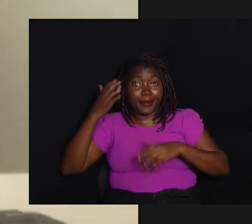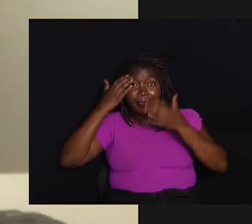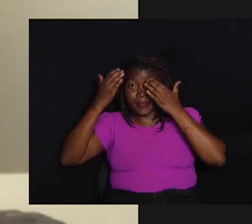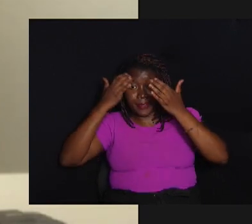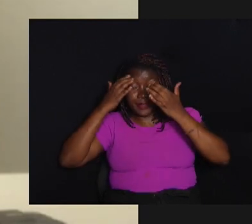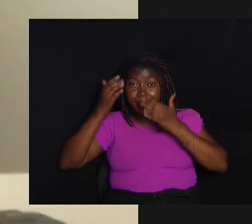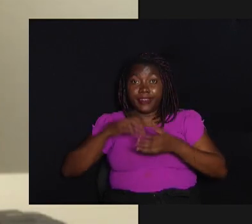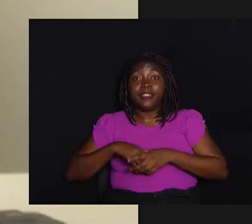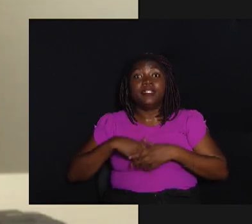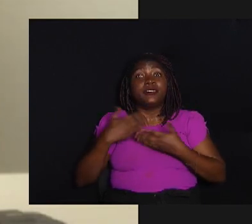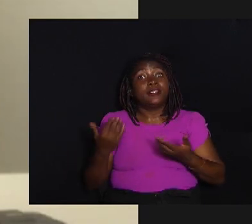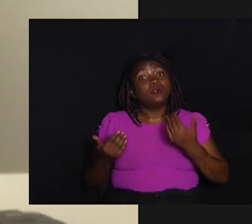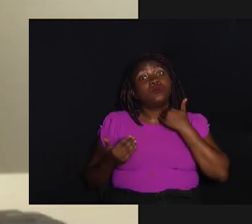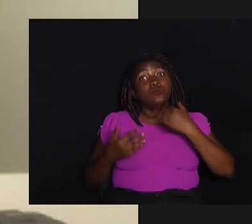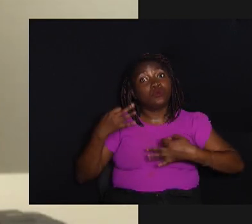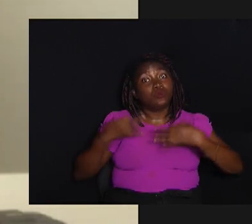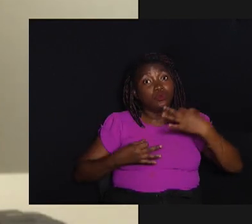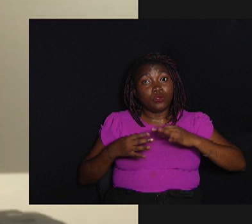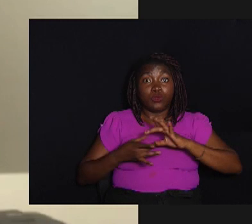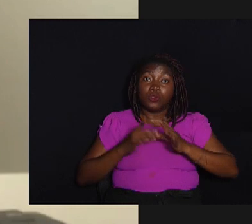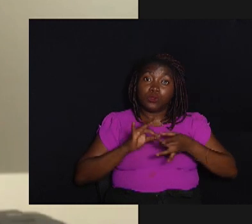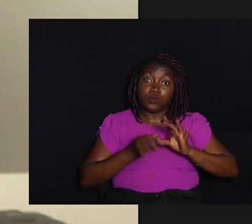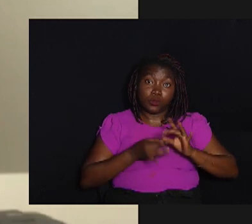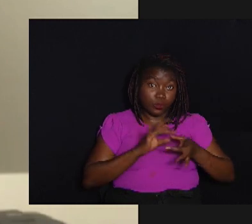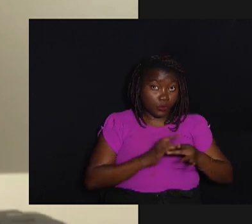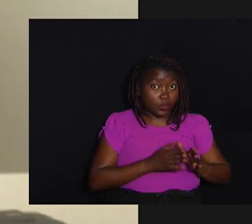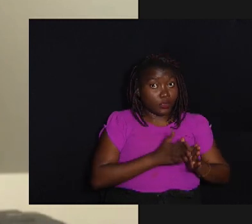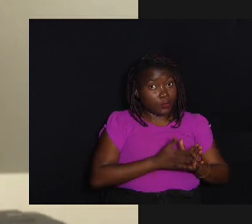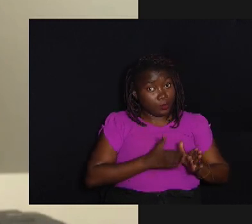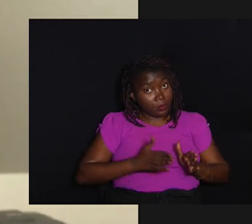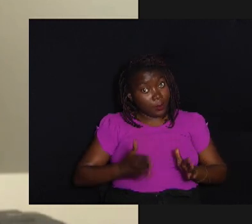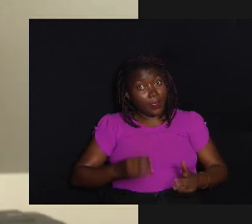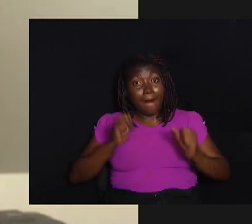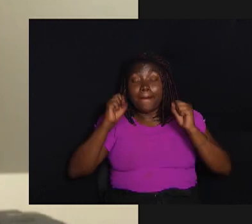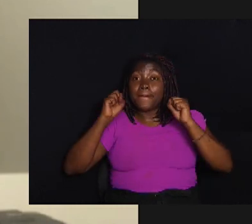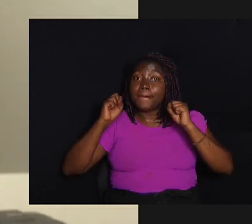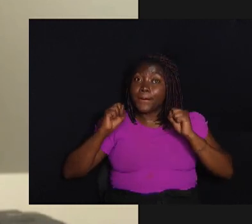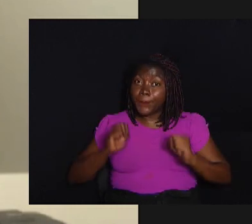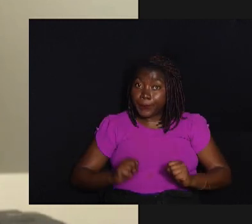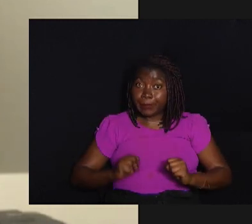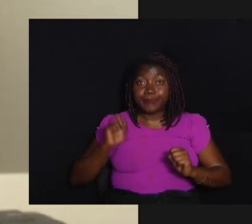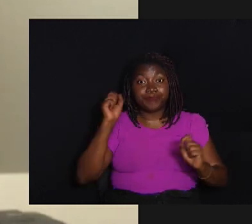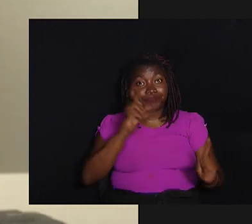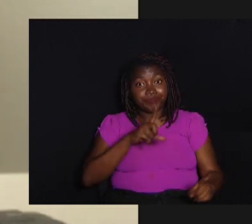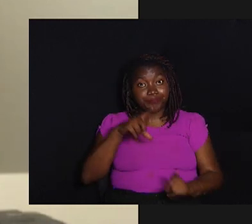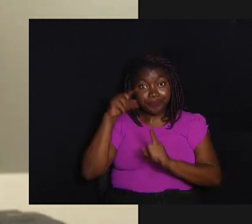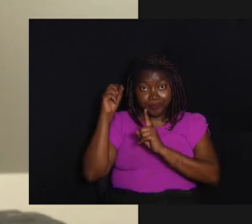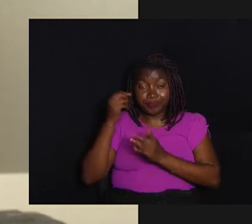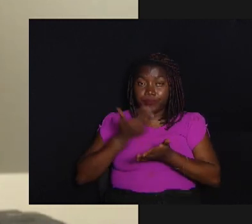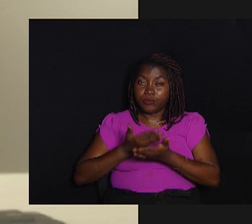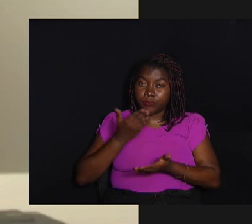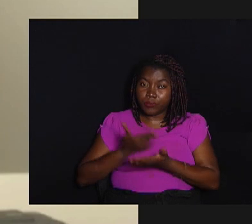nesse contexto do processo que discute a guarda e a visitação, pode designar esse estudo, essa perícia, esse